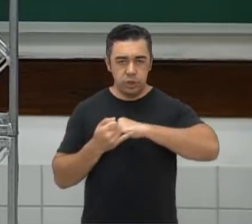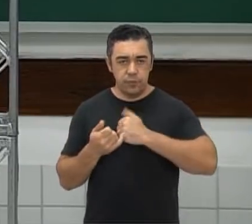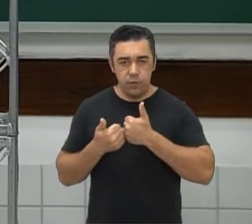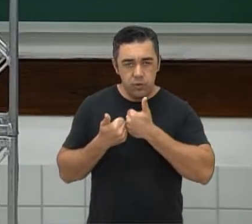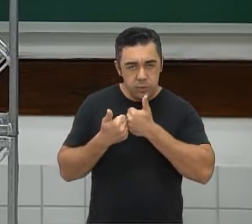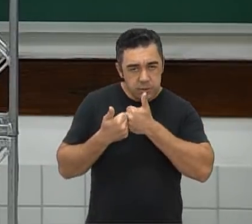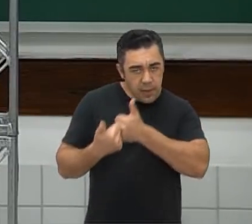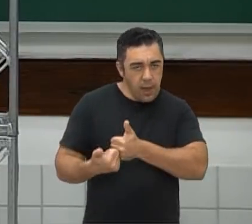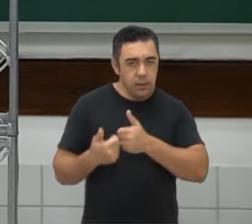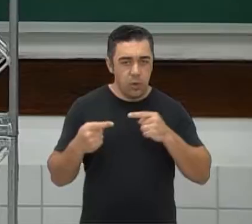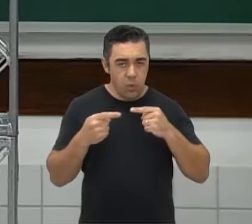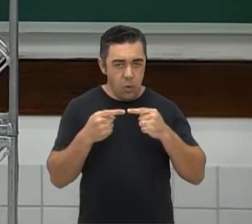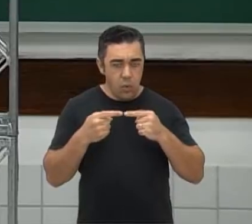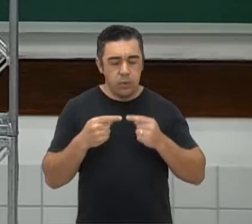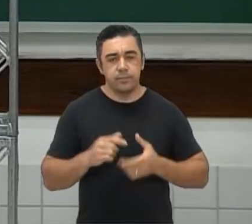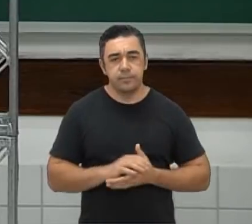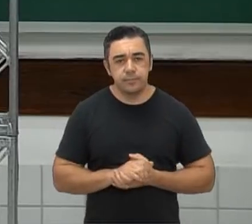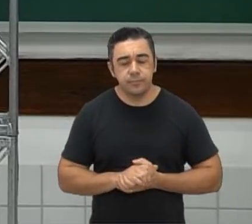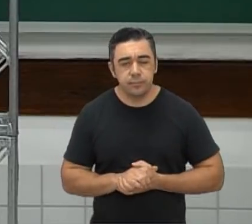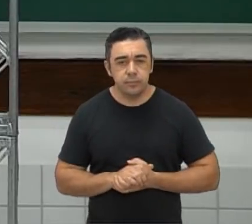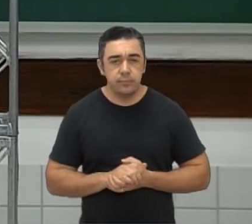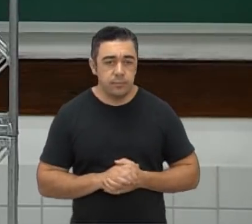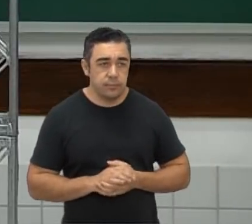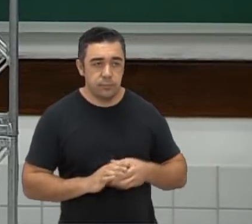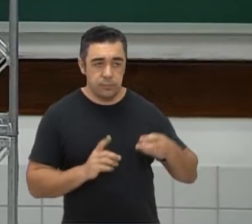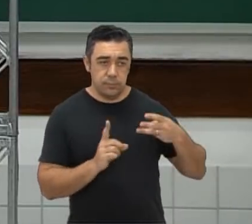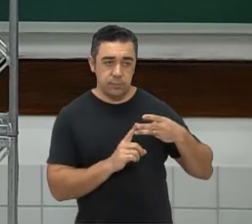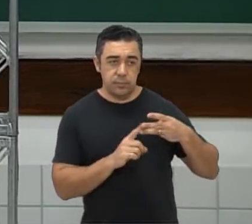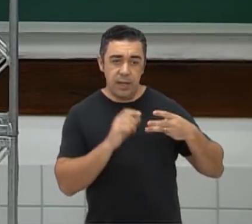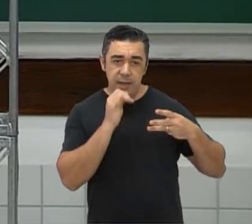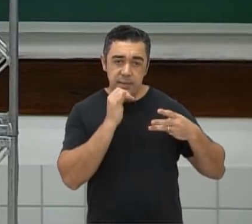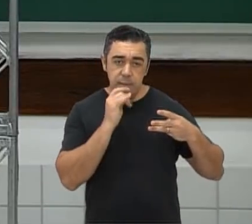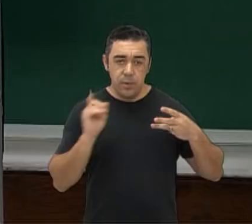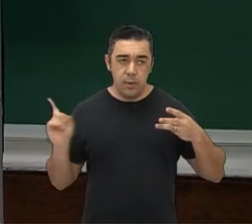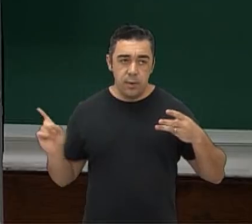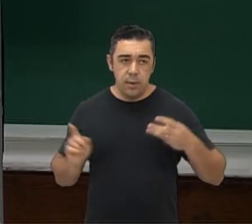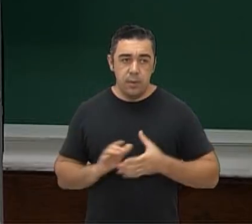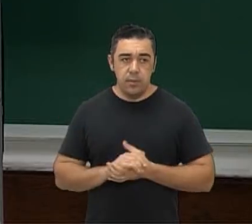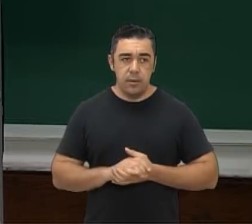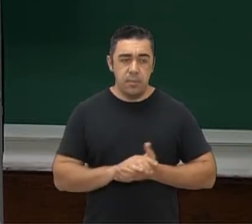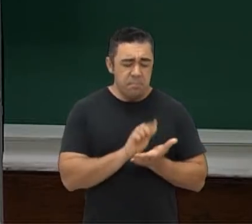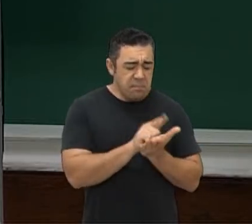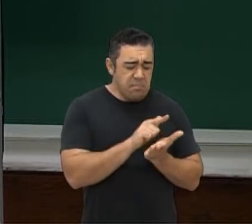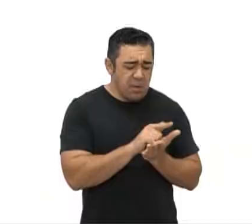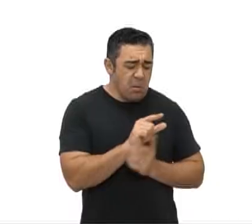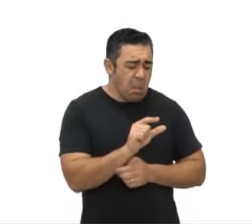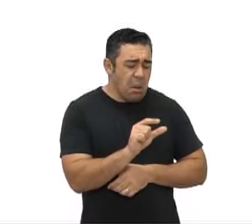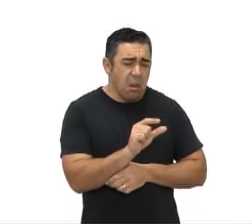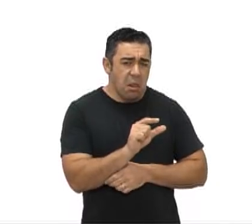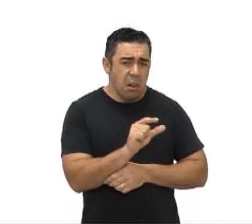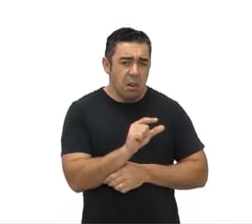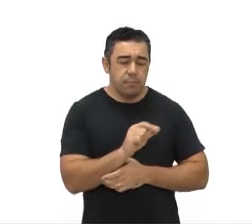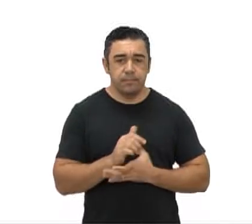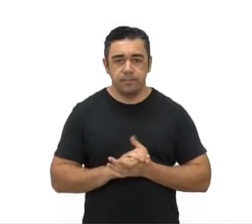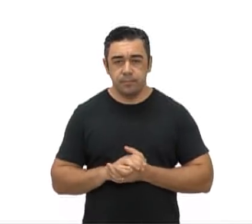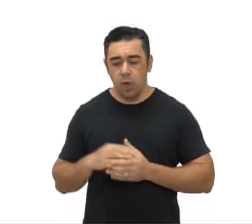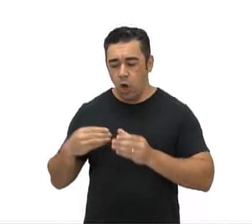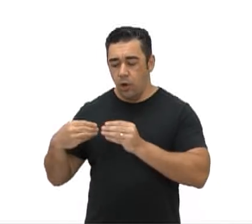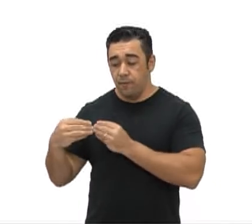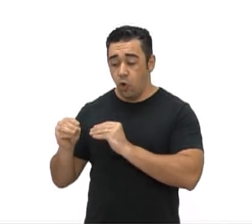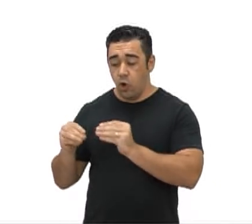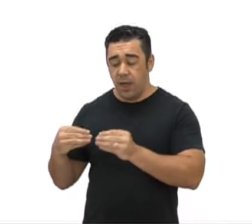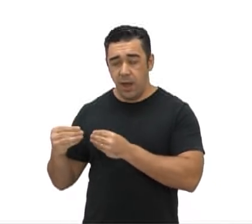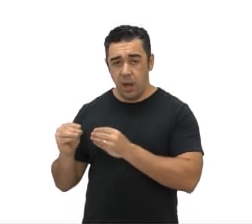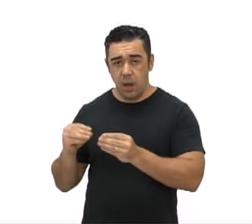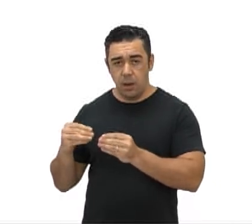certo? Faço a concordância ali. O terceiro exemplo nosso de hoje é ali, olha, papel pequeno, folha pequena.